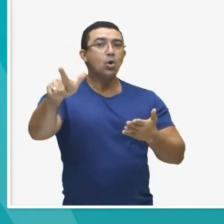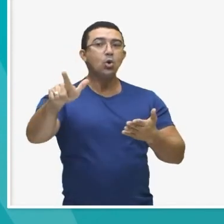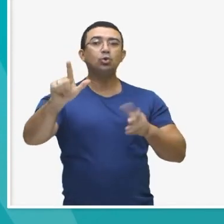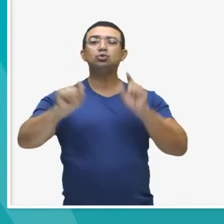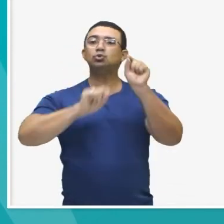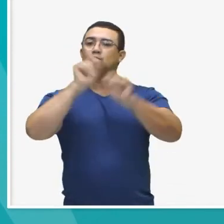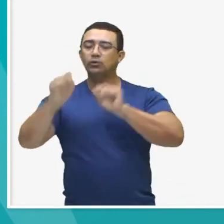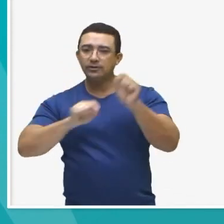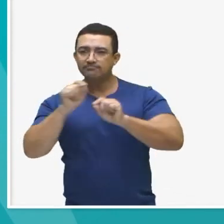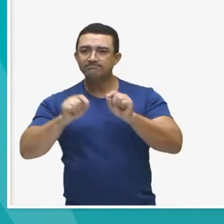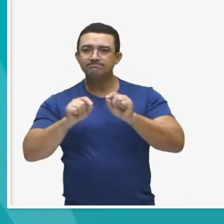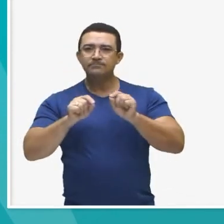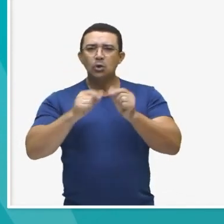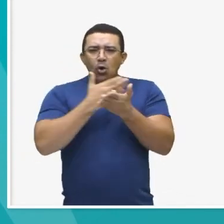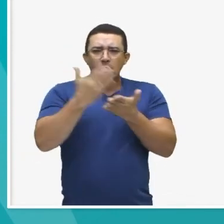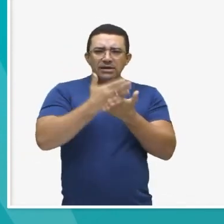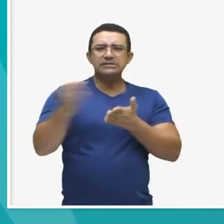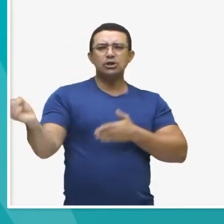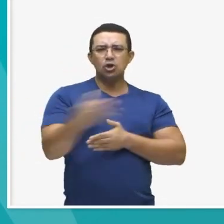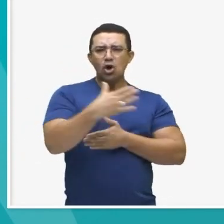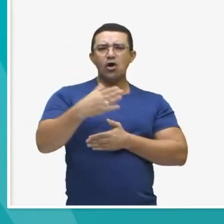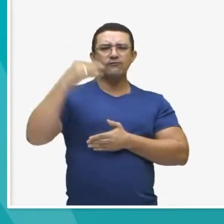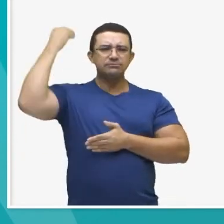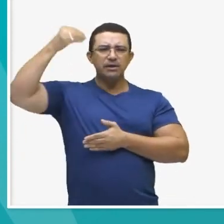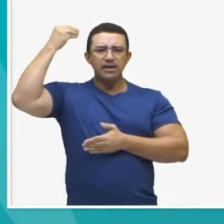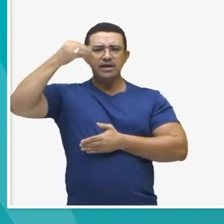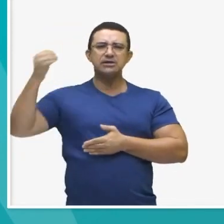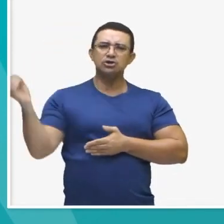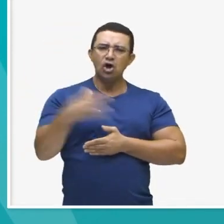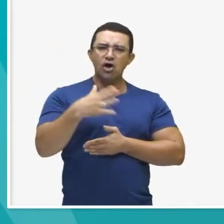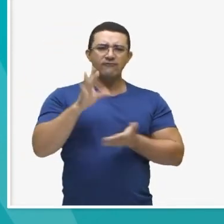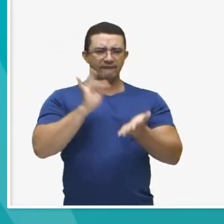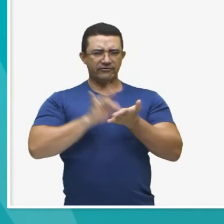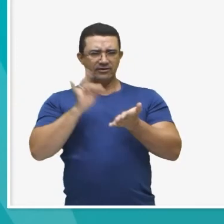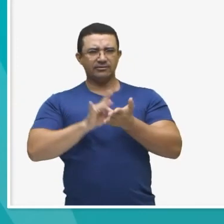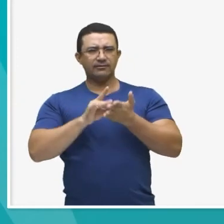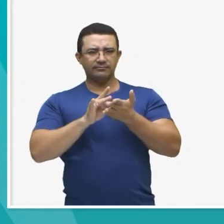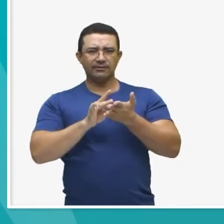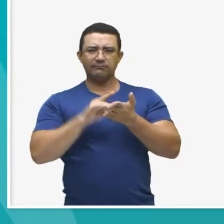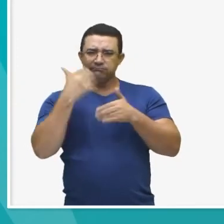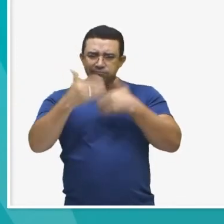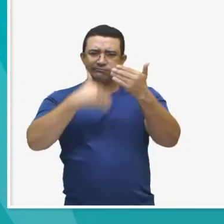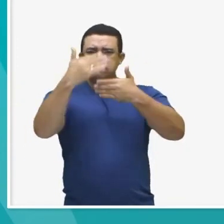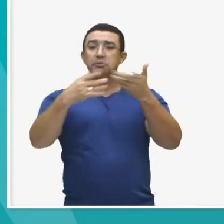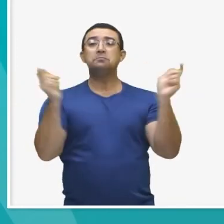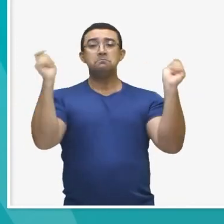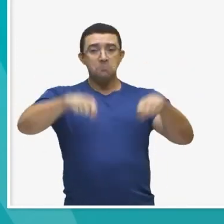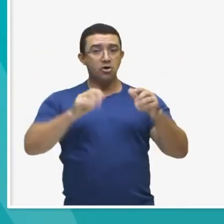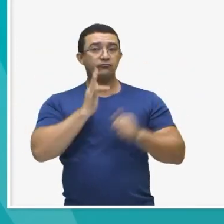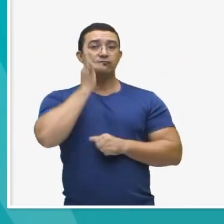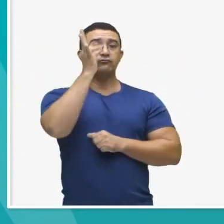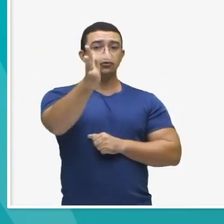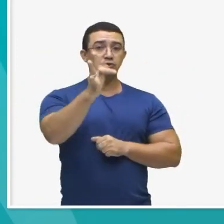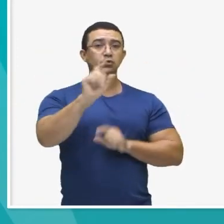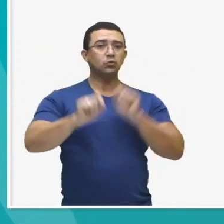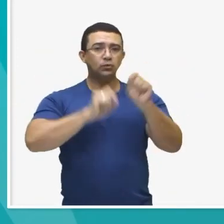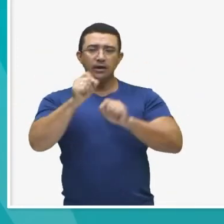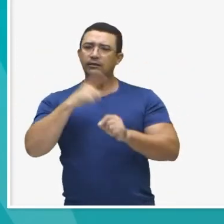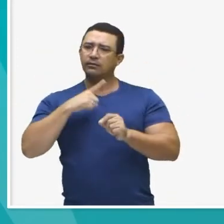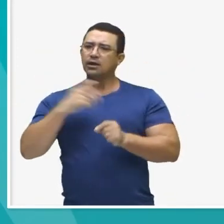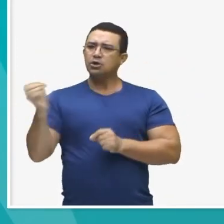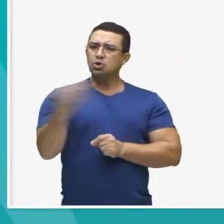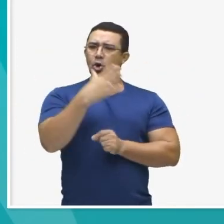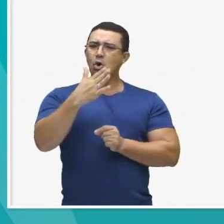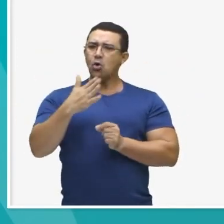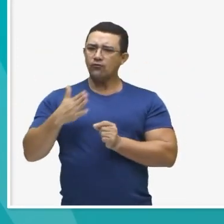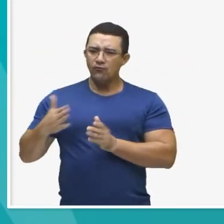outra situação, um outro contexto, né, uma nova realidade na qual ele poderá então, vamos dizer assim, trilhar um novo caminho